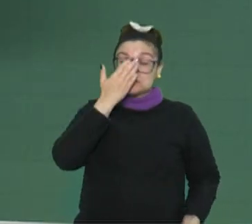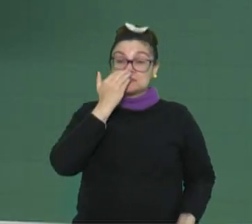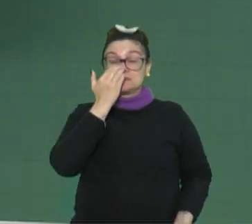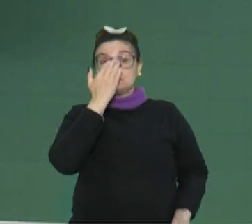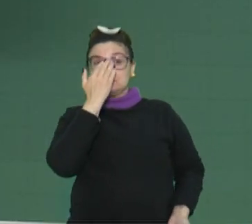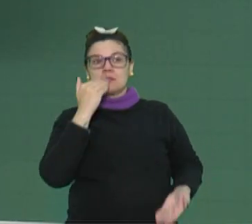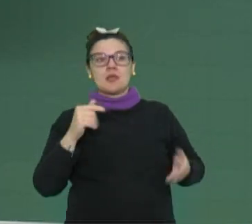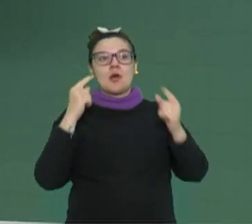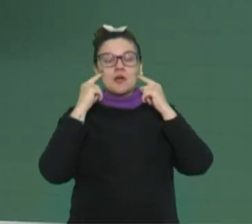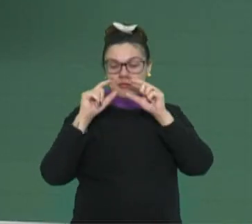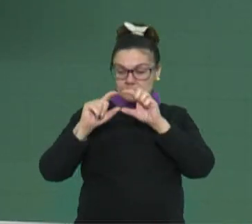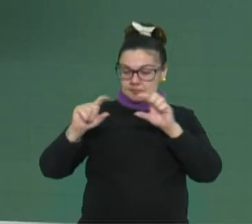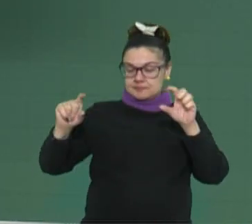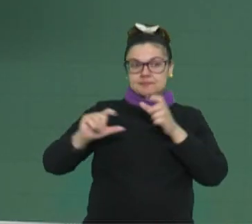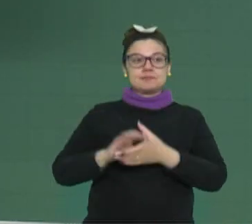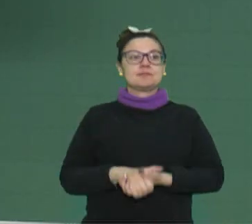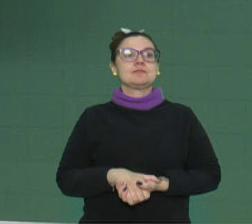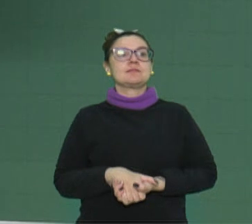enunciado de que